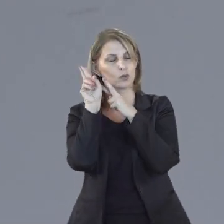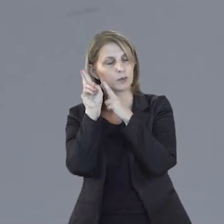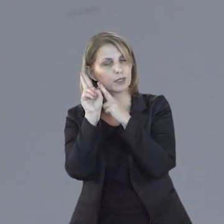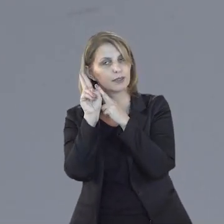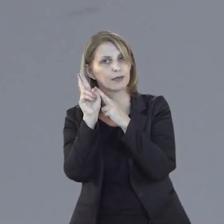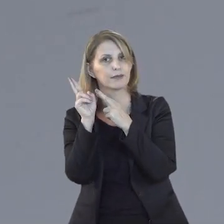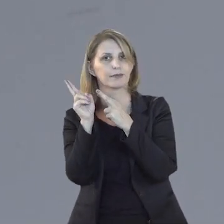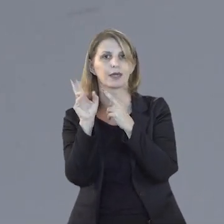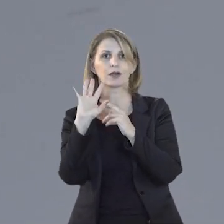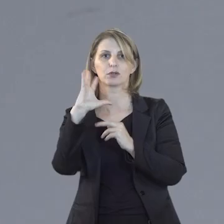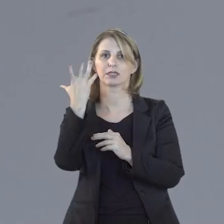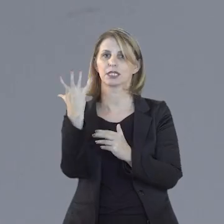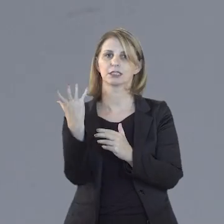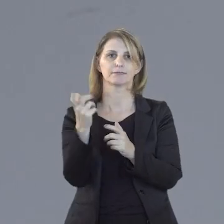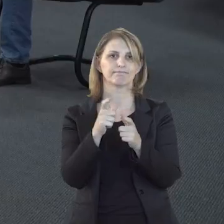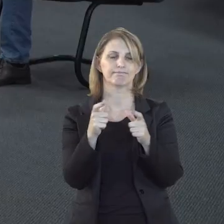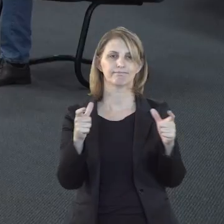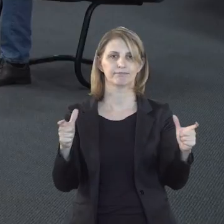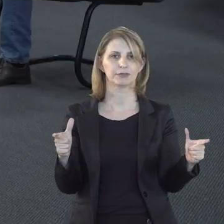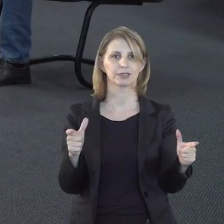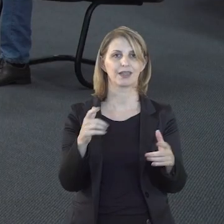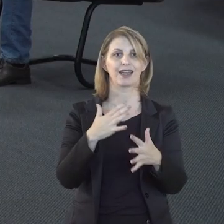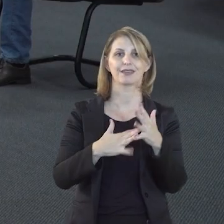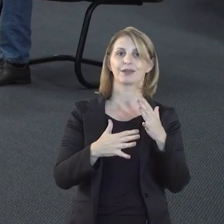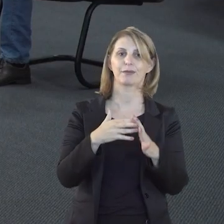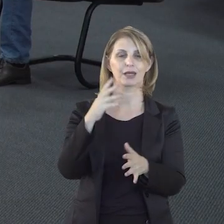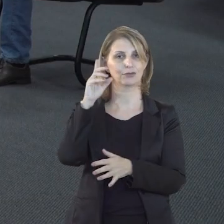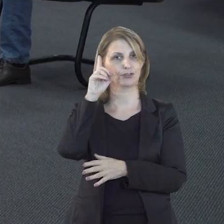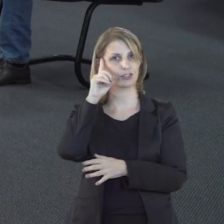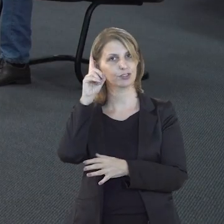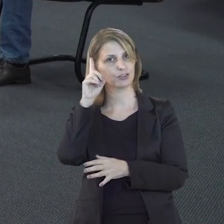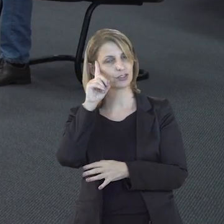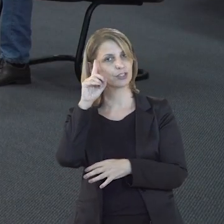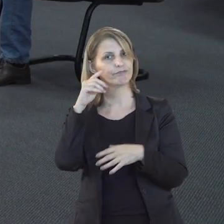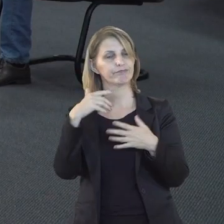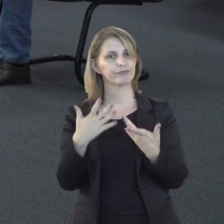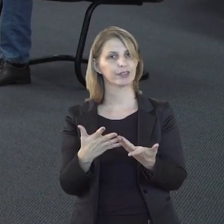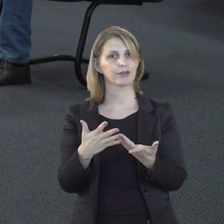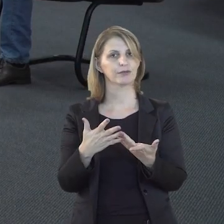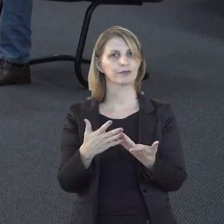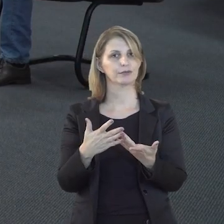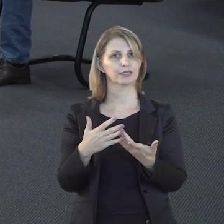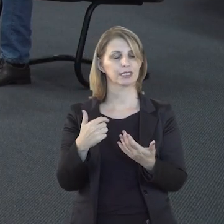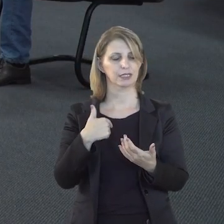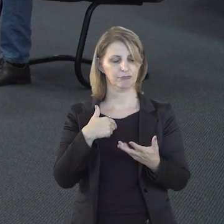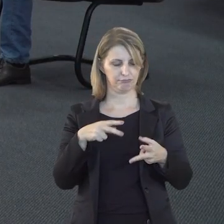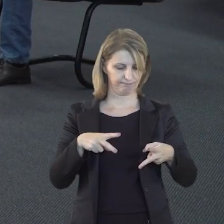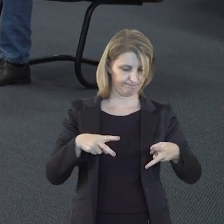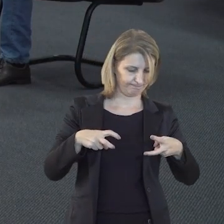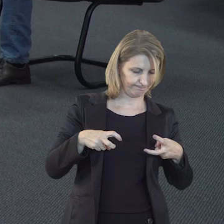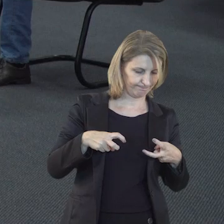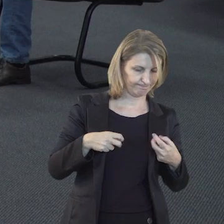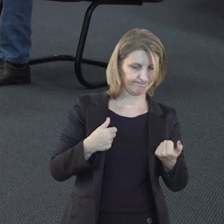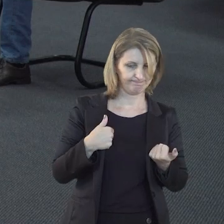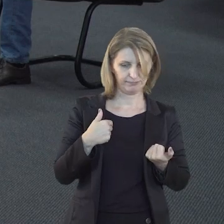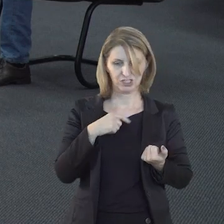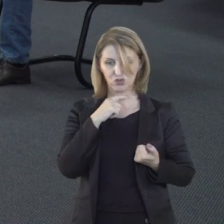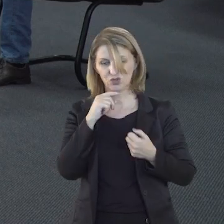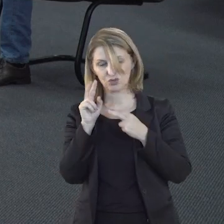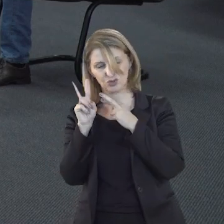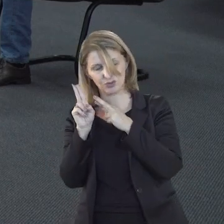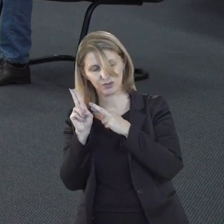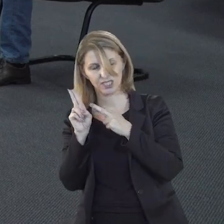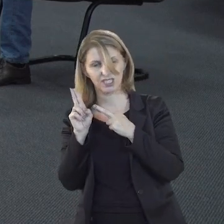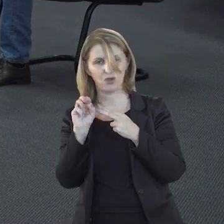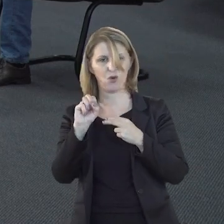nessa questão de dificuldade para dormir, que isso atrapalha muito, né, no nosso dia a dia. Então, a própria pessoa ela vai